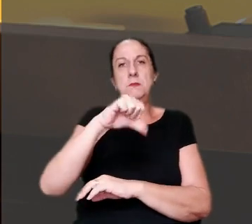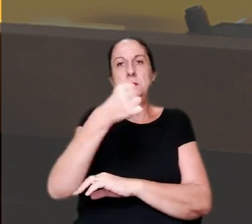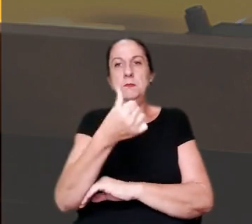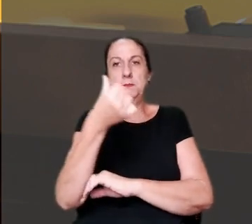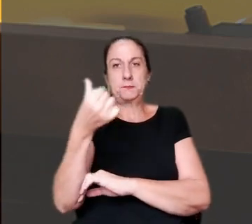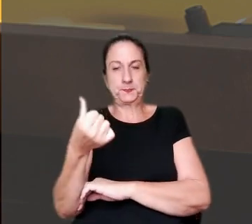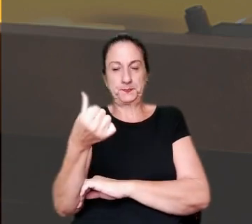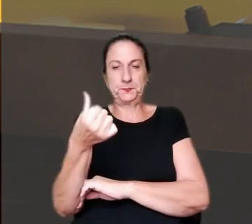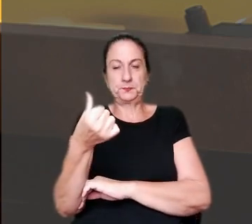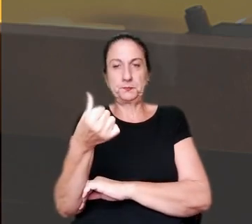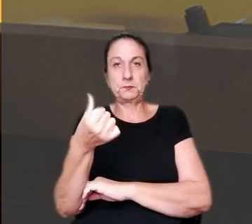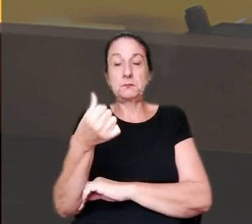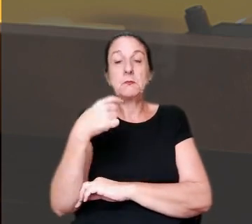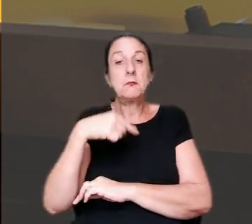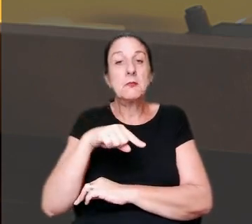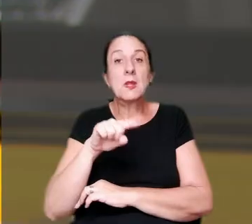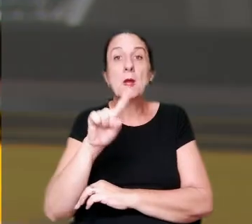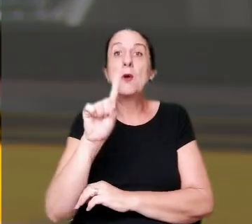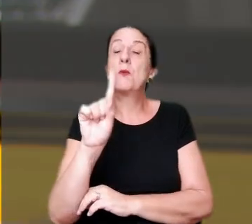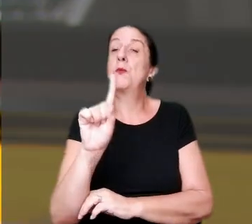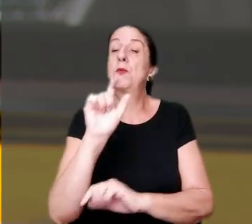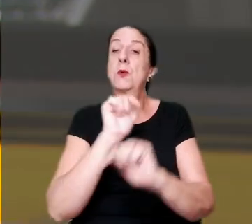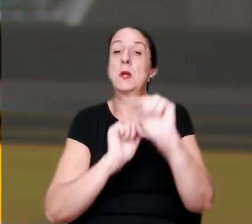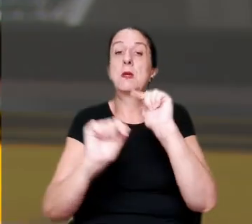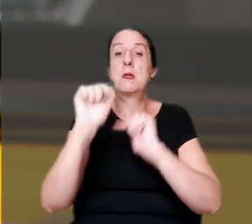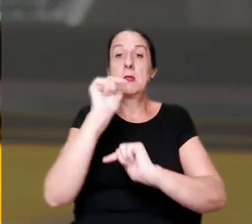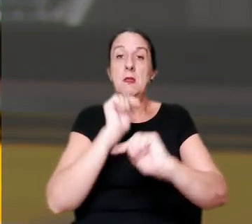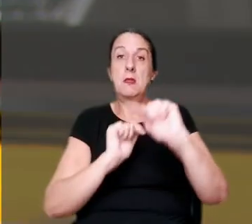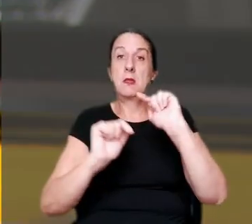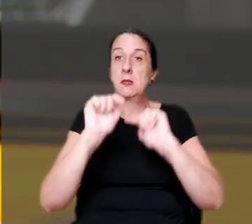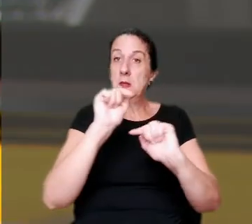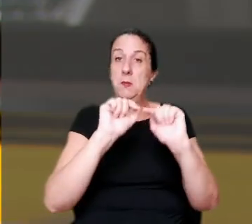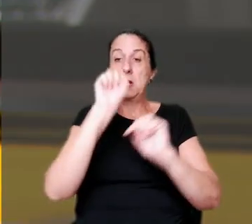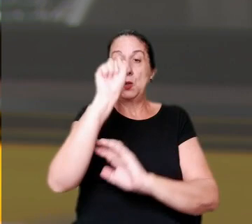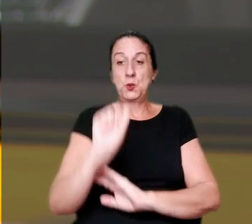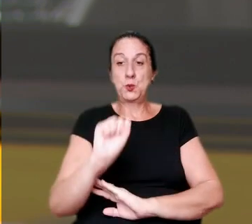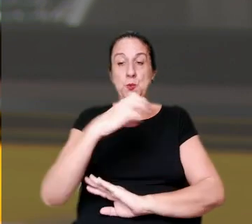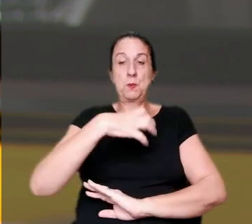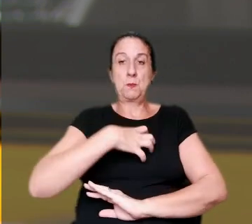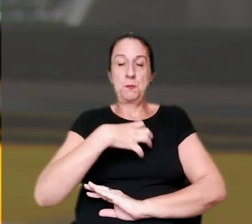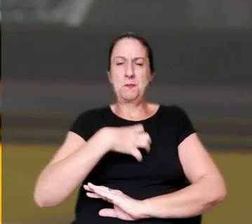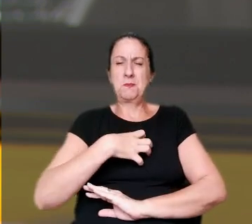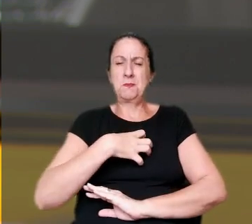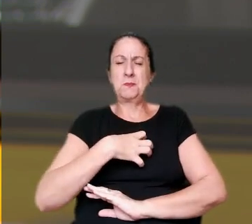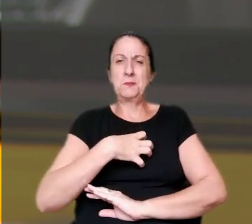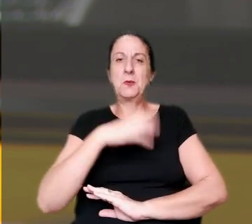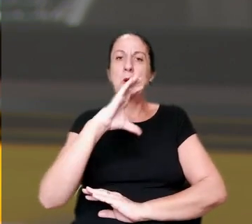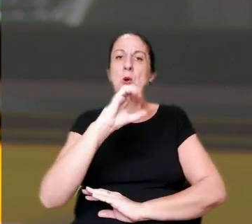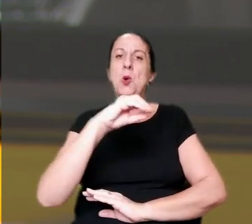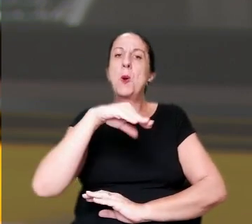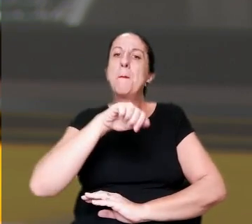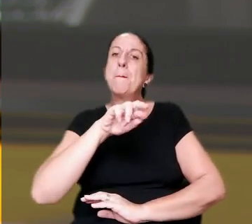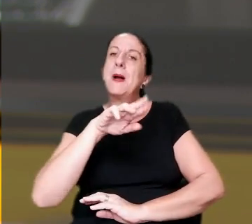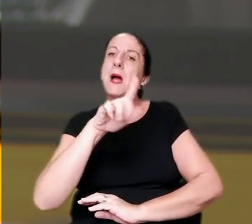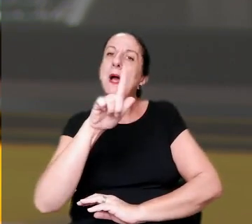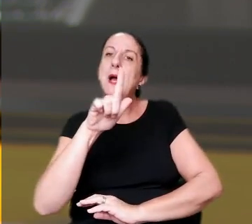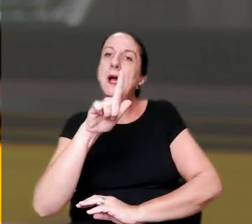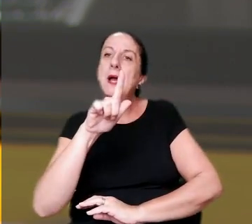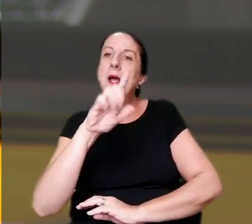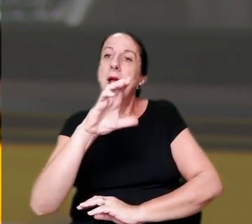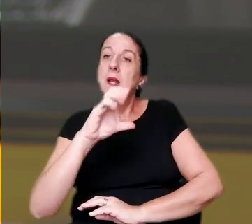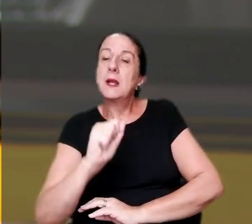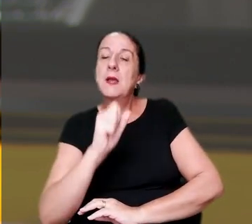de 1966. E fui para uma comarca do Baixo Sul da Bahia, comarca muito antiga,